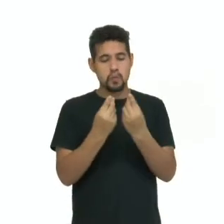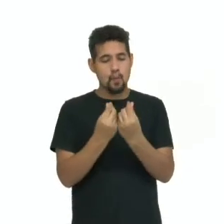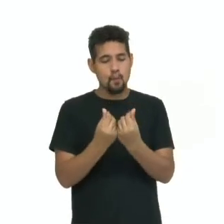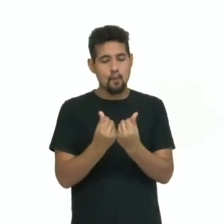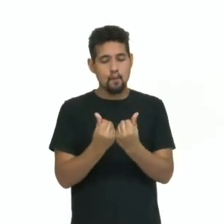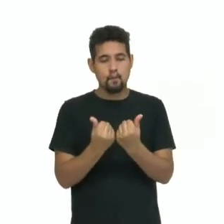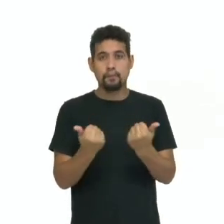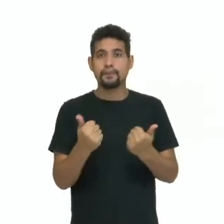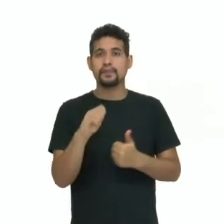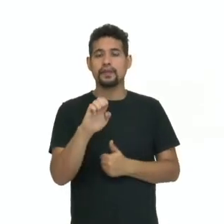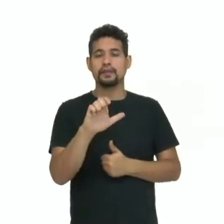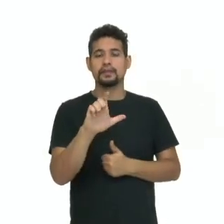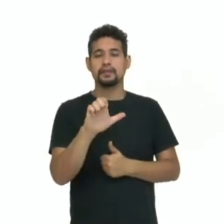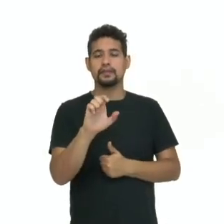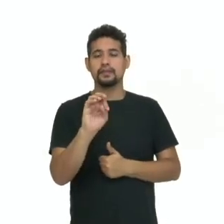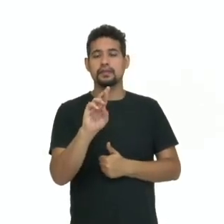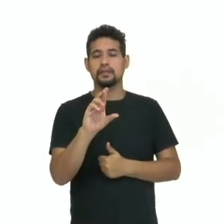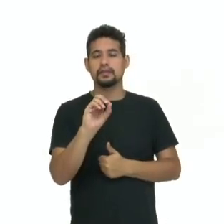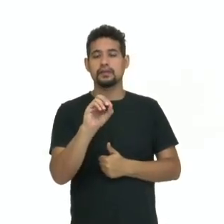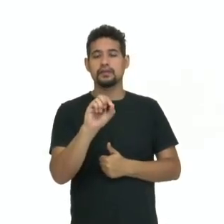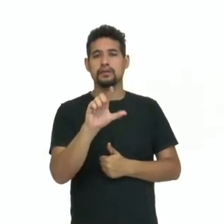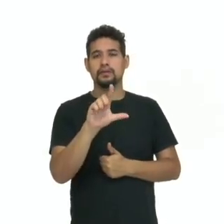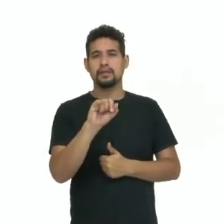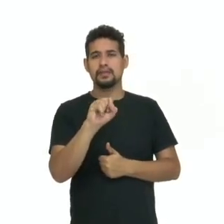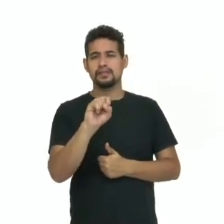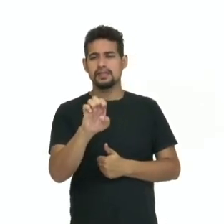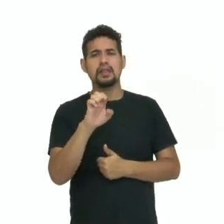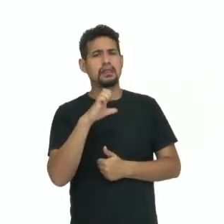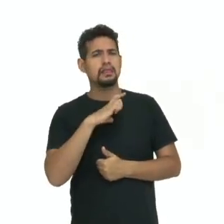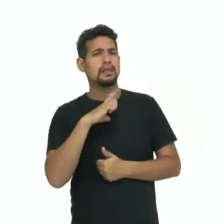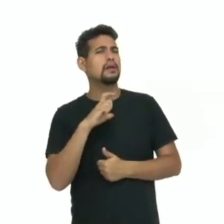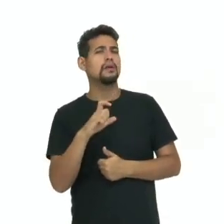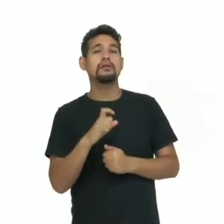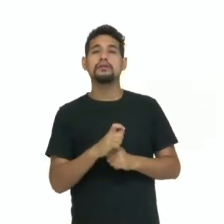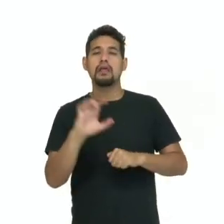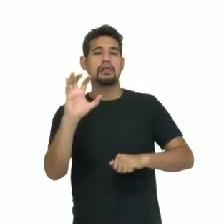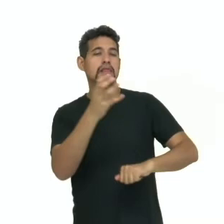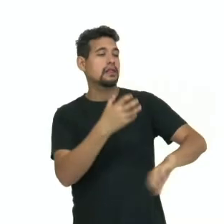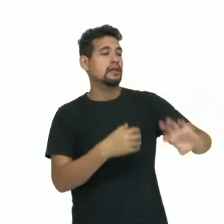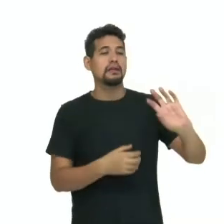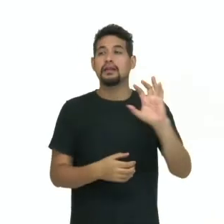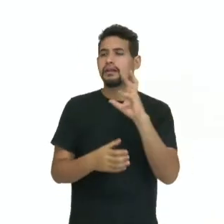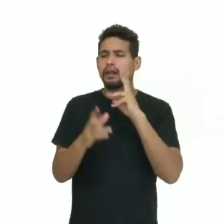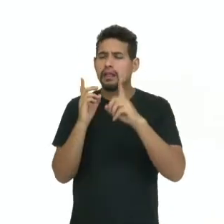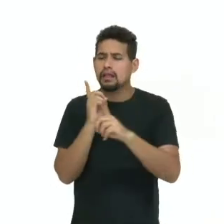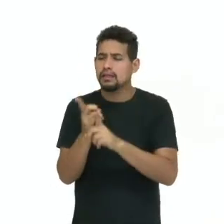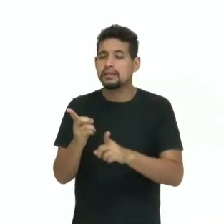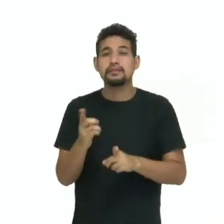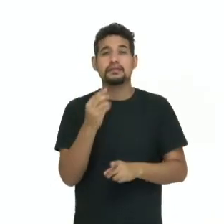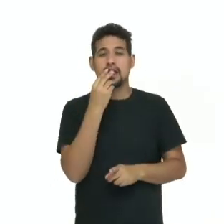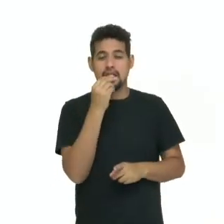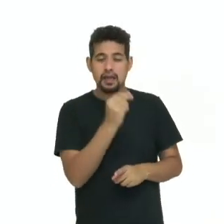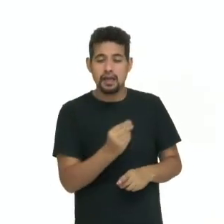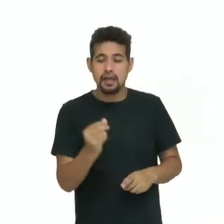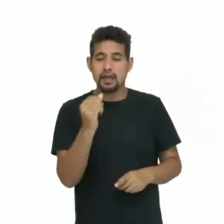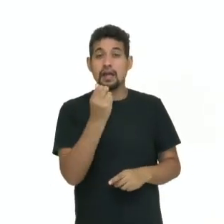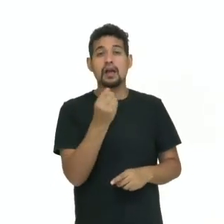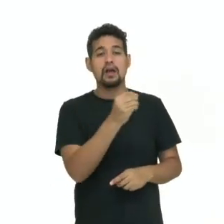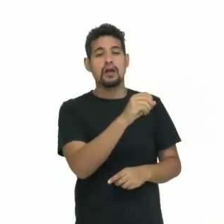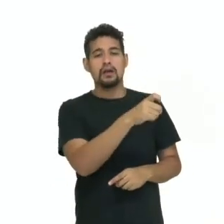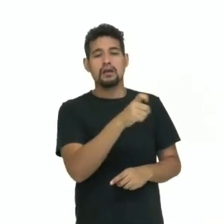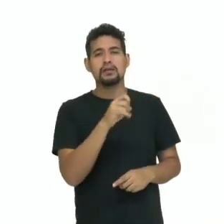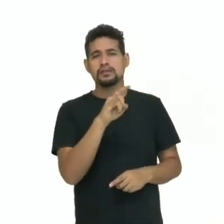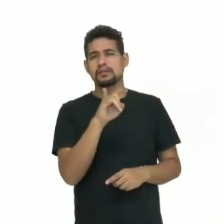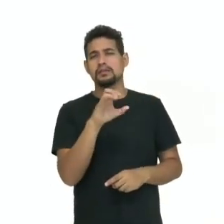eletrólise. Sabemos que a maioria dos metais eles são encontrados na natureza como sais ou óxidos, que são os minerais onde a gente vai